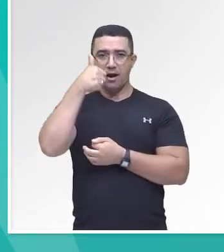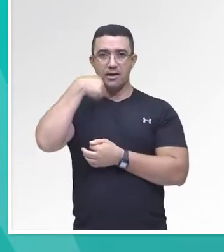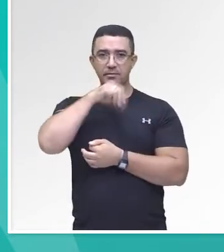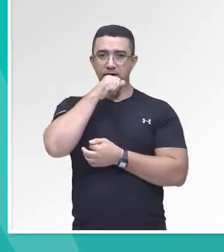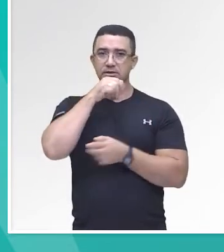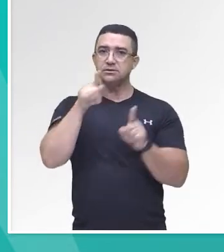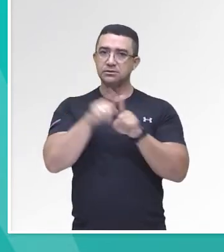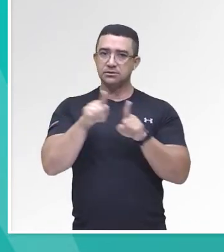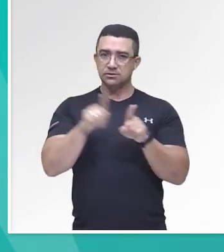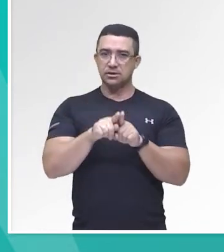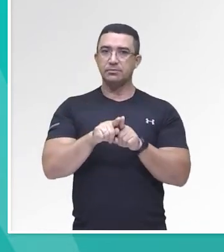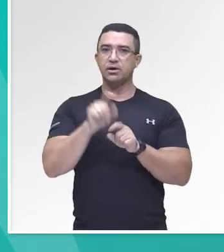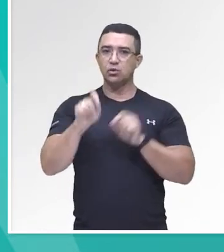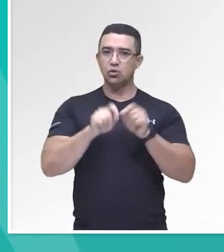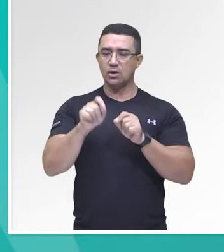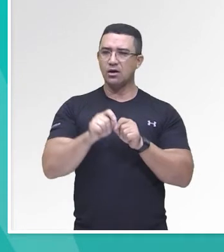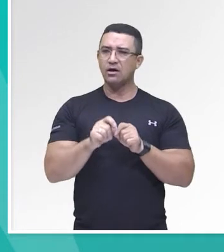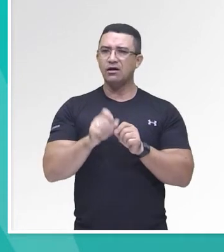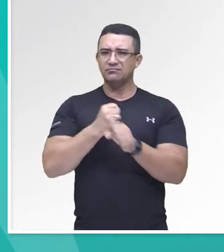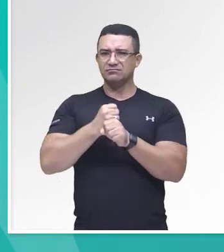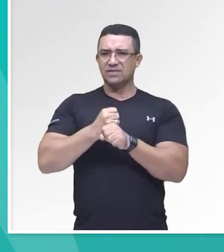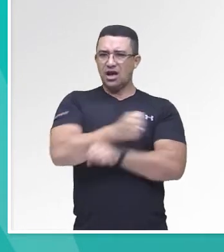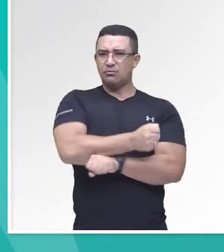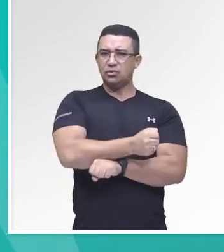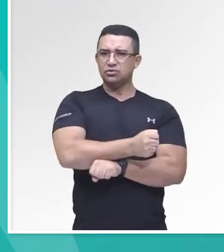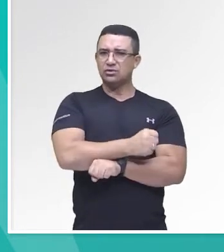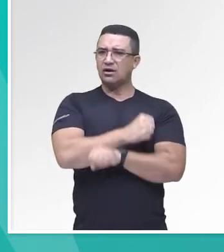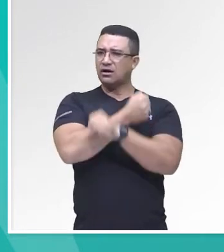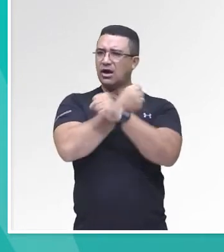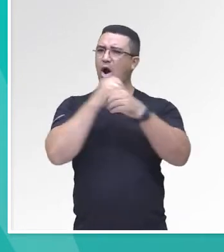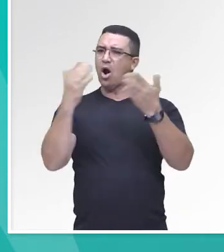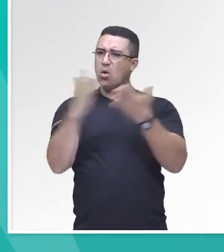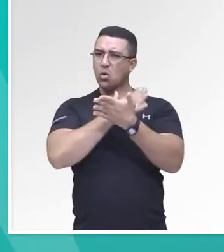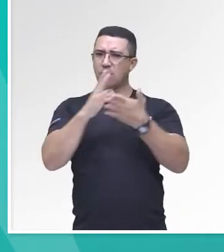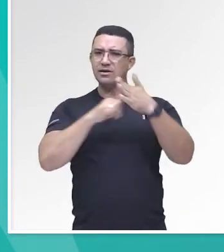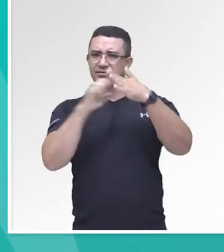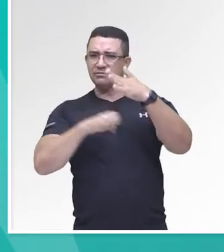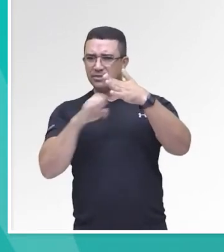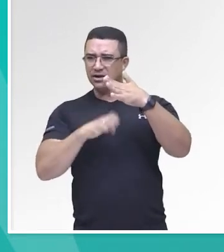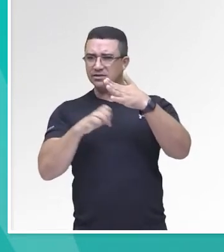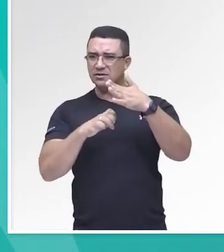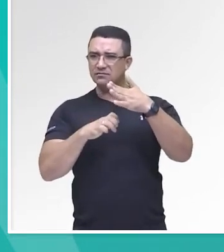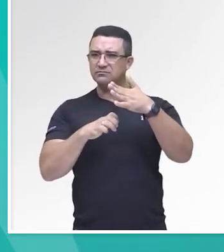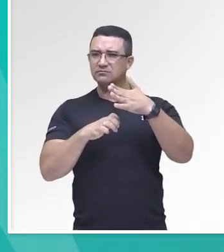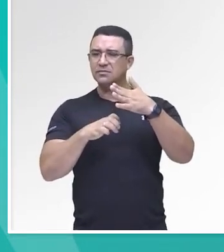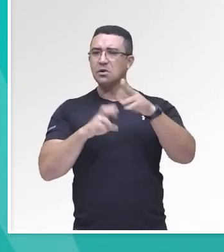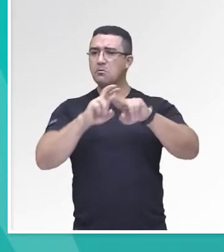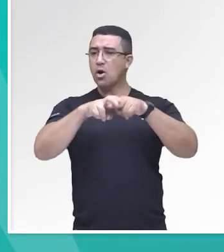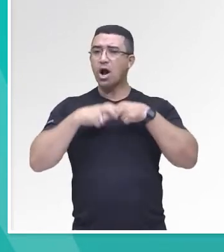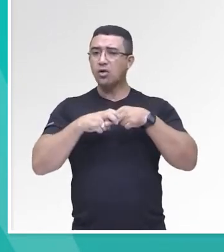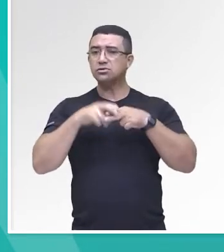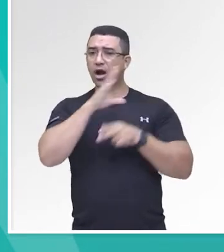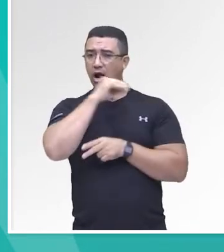grandes empresas sobre os infantes. Então, olha só, já nessa minha tese,